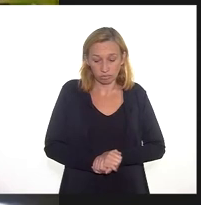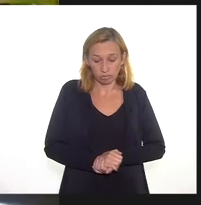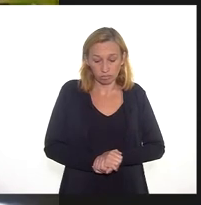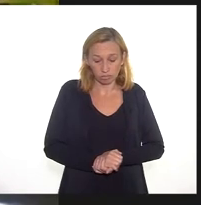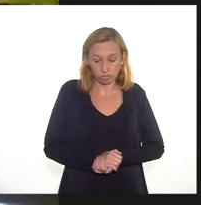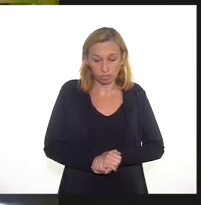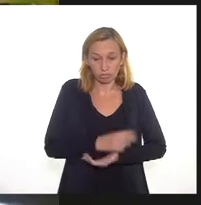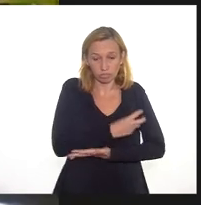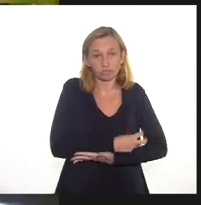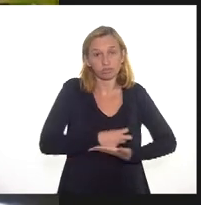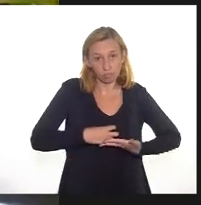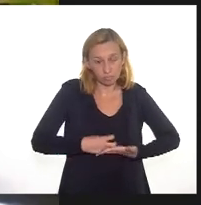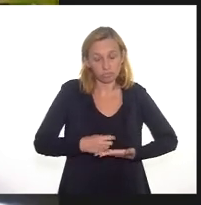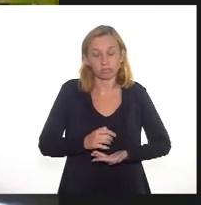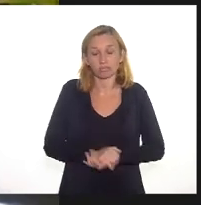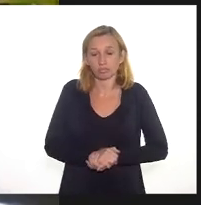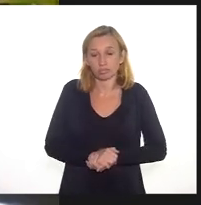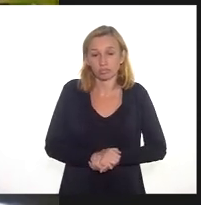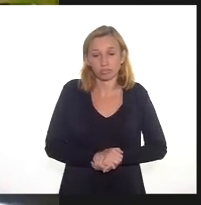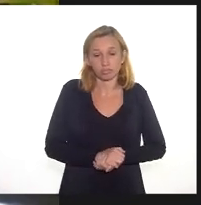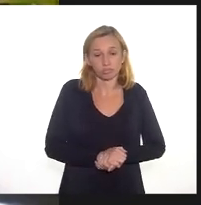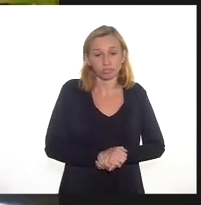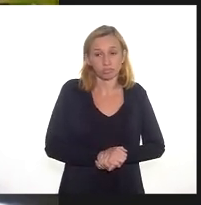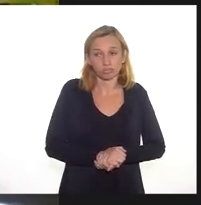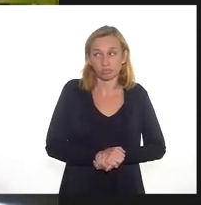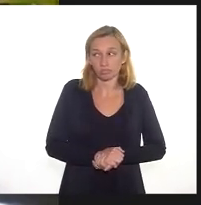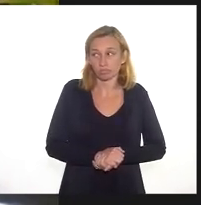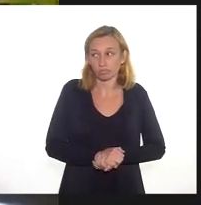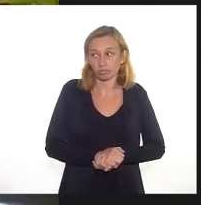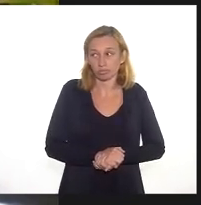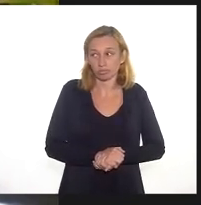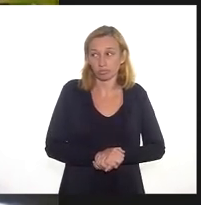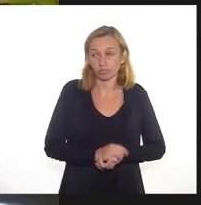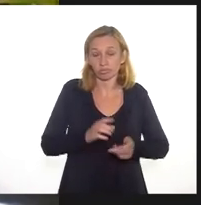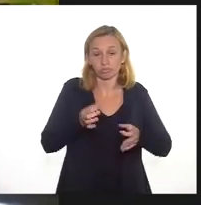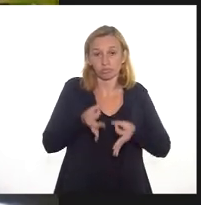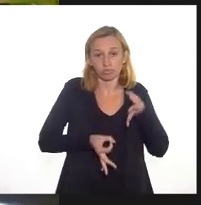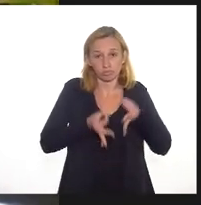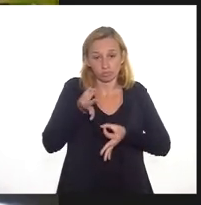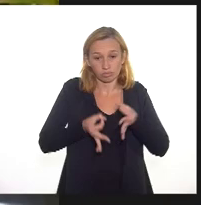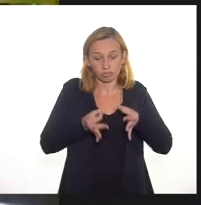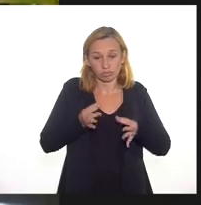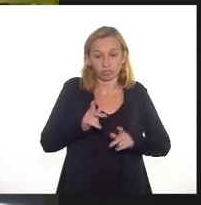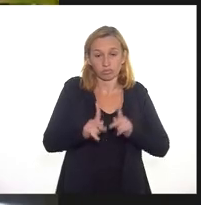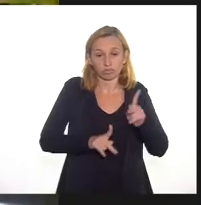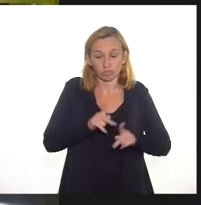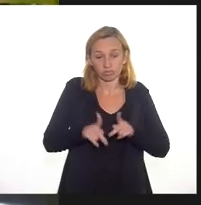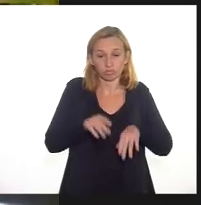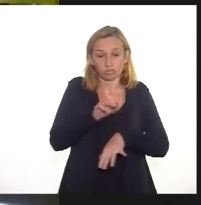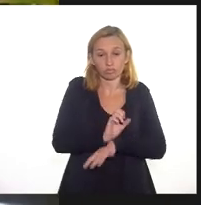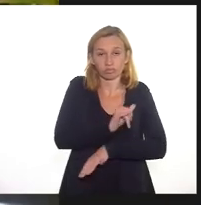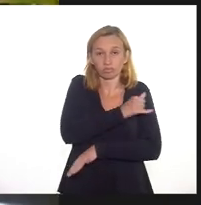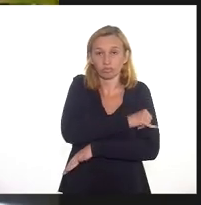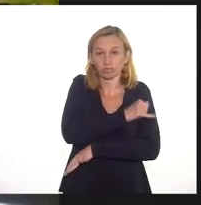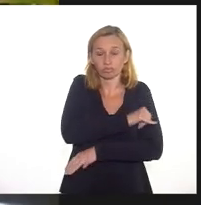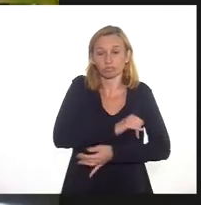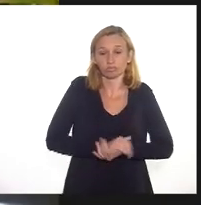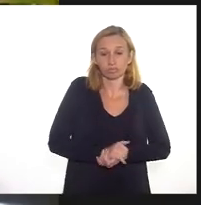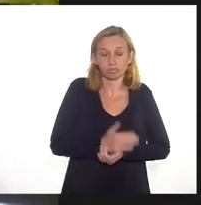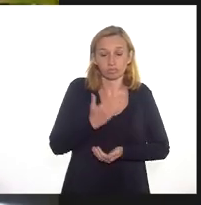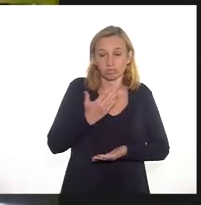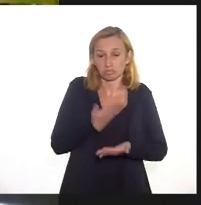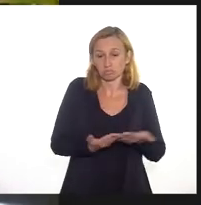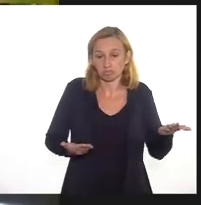esse impeachment leva em consideração uma justiça para a população do Estado do Rio de Janeiro que